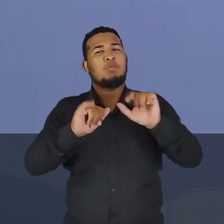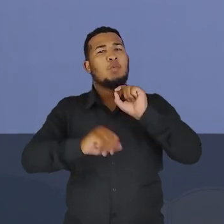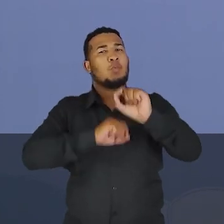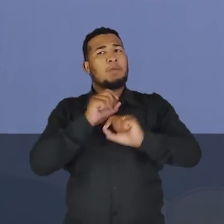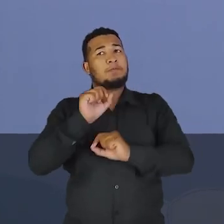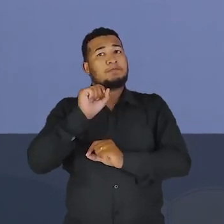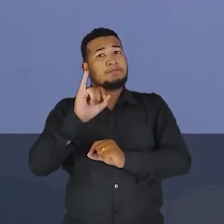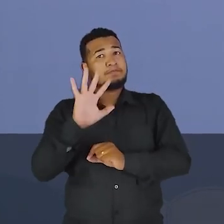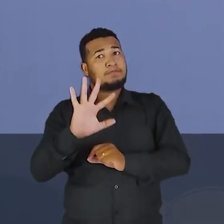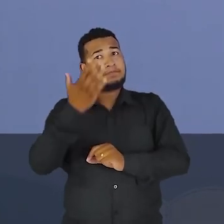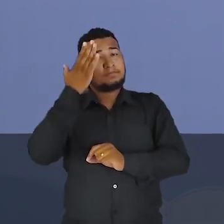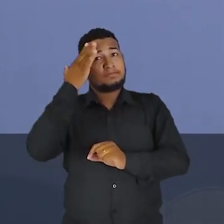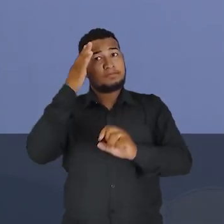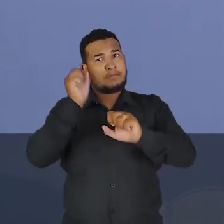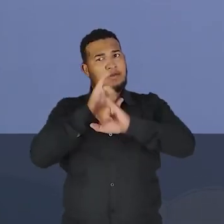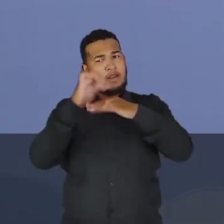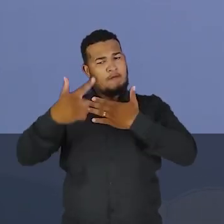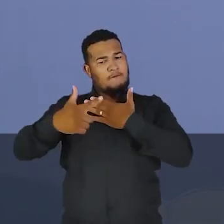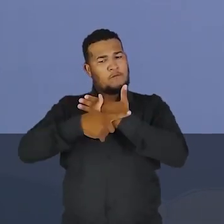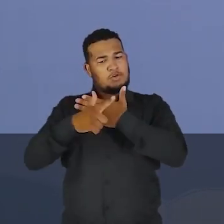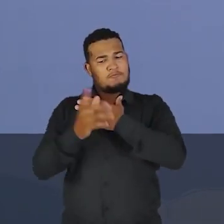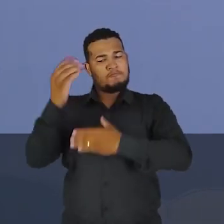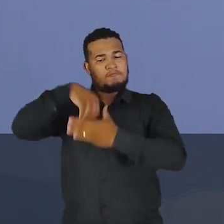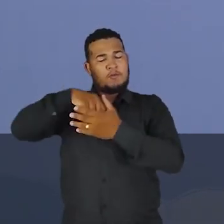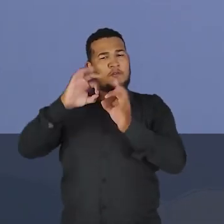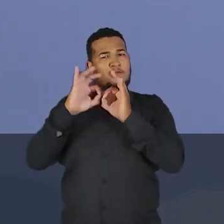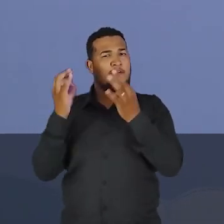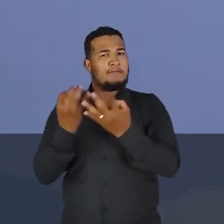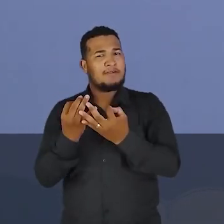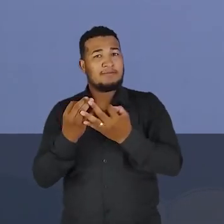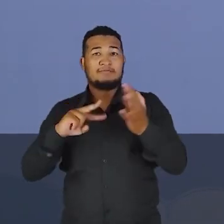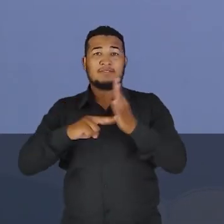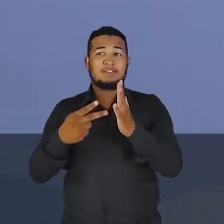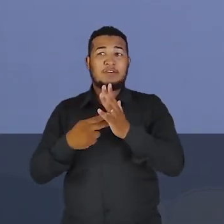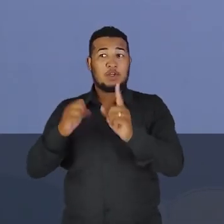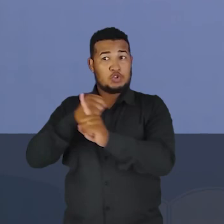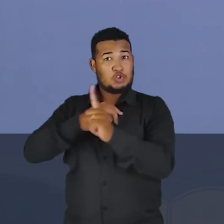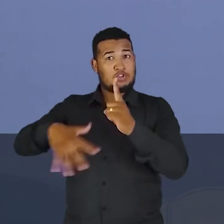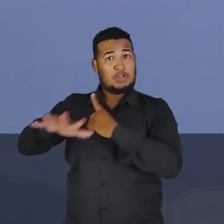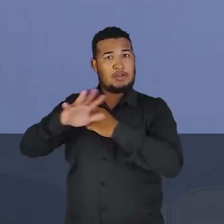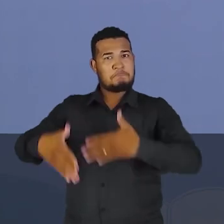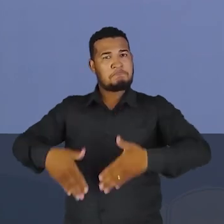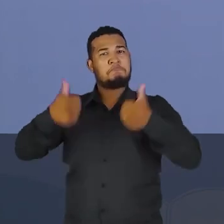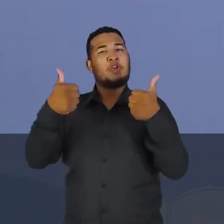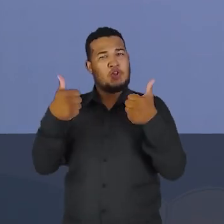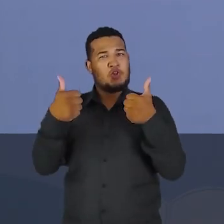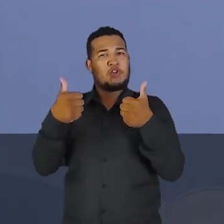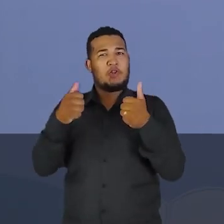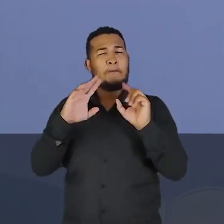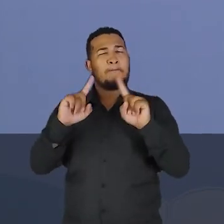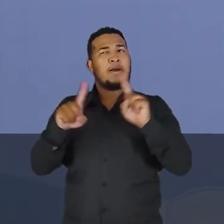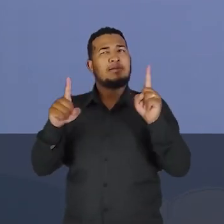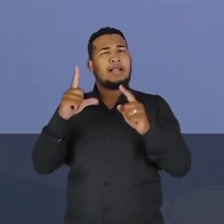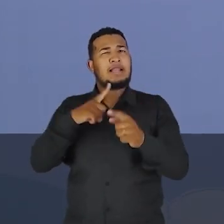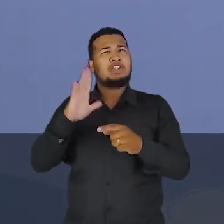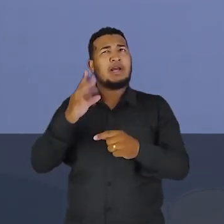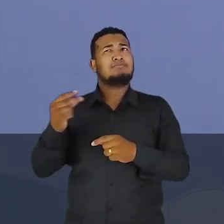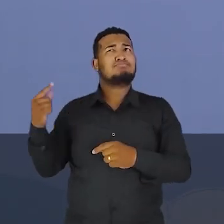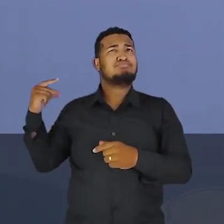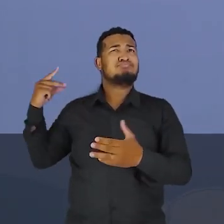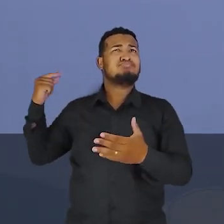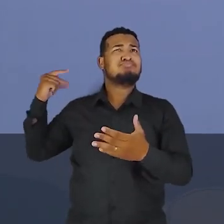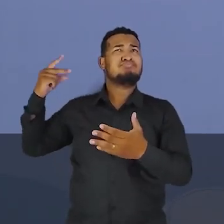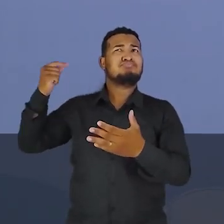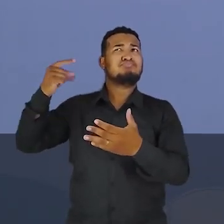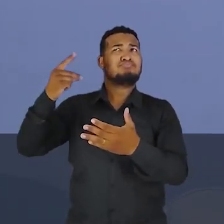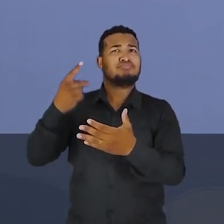Se você entende o seu papel dentro da sua família, você torna a sociedade melhor. O que nós buscamos há séculos é uma sociedade